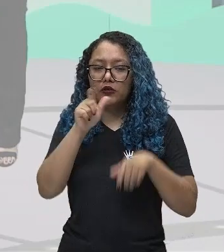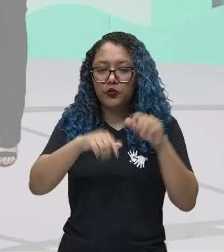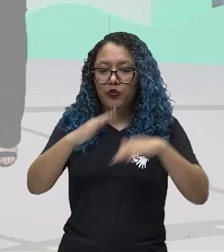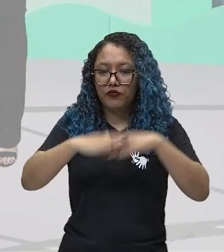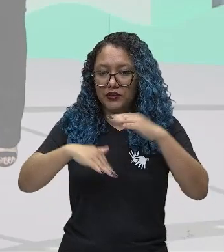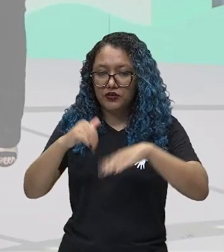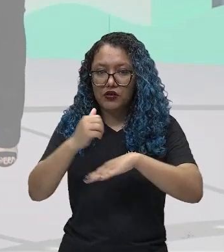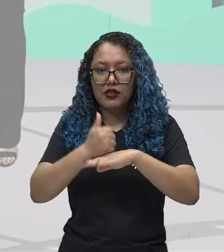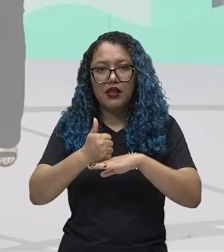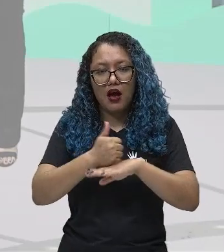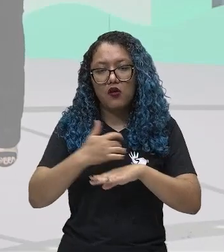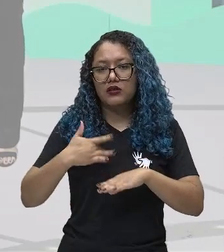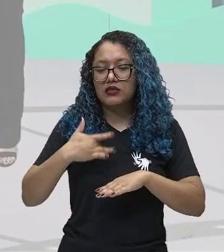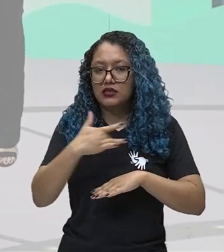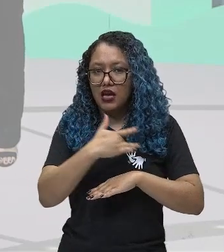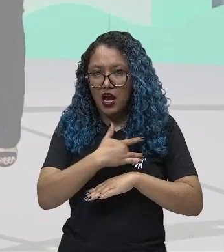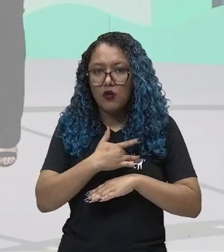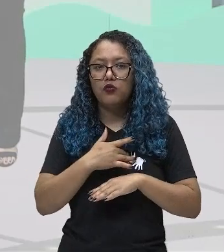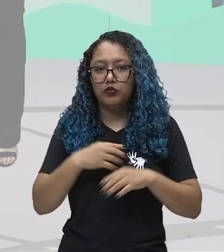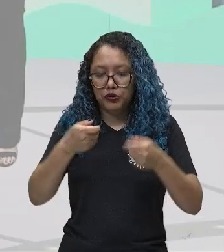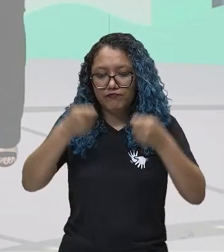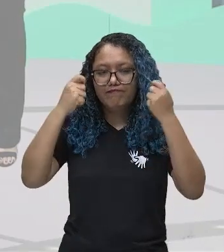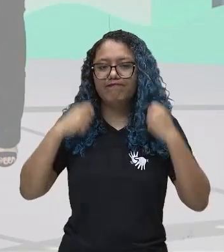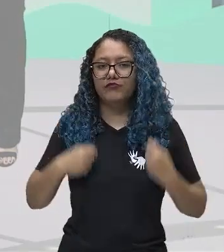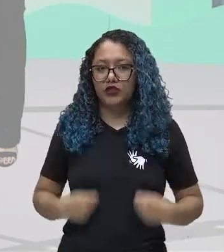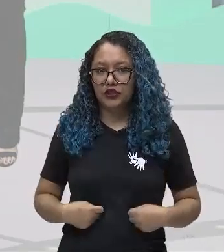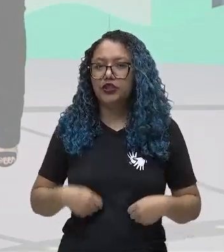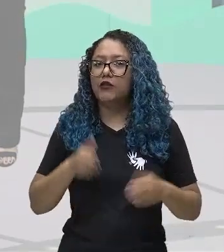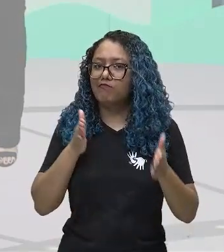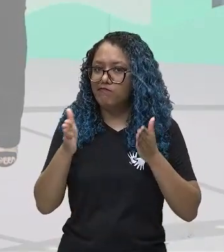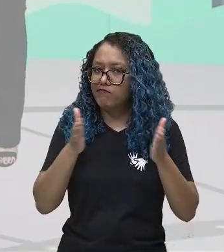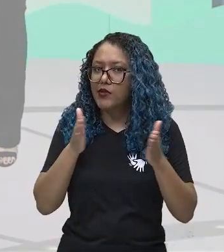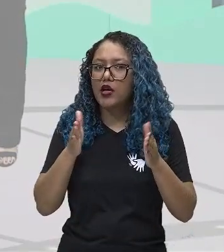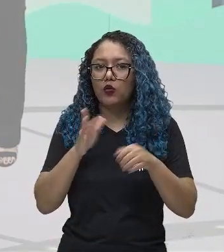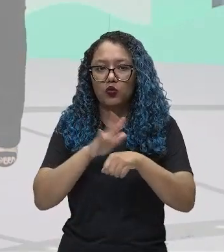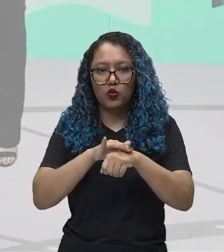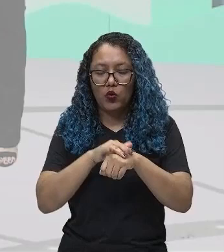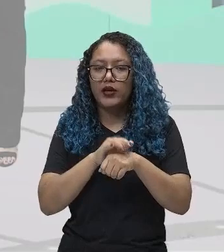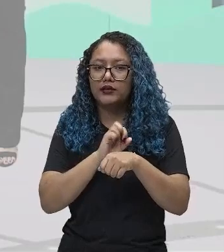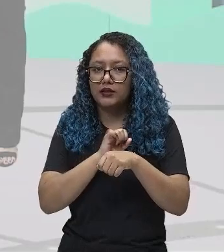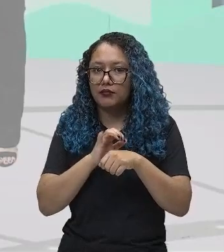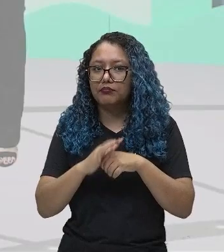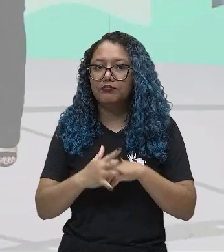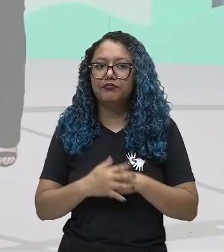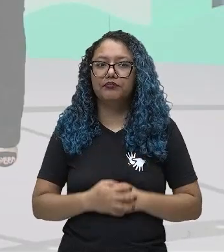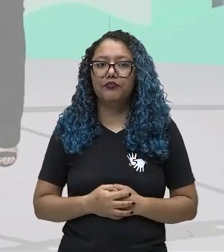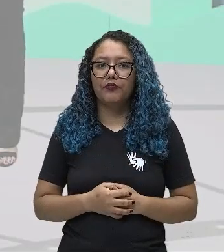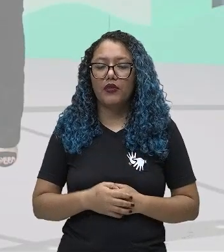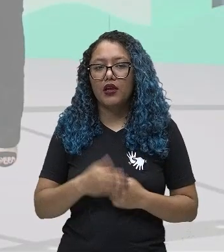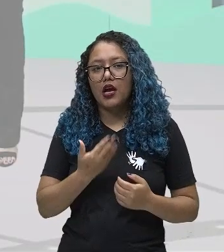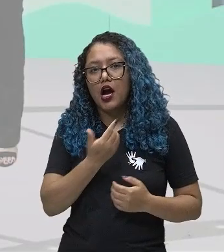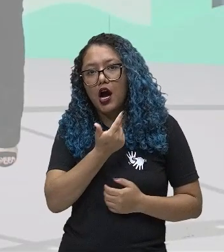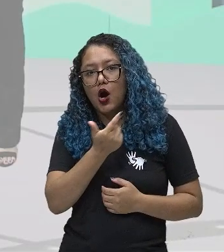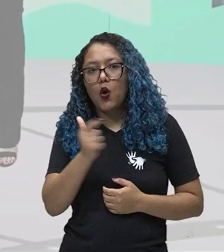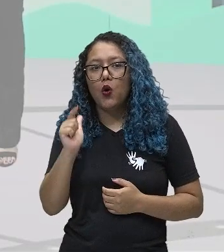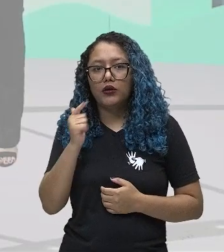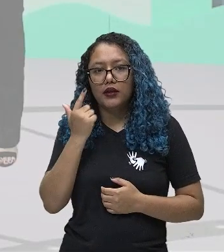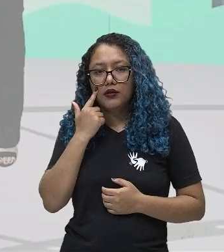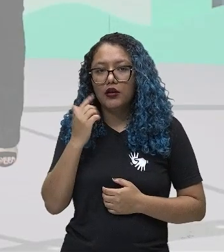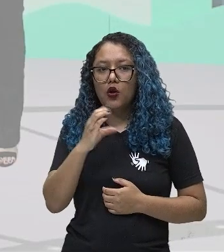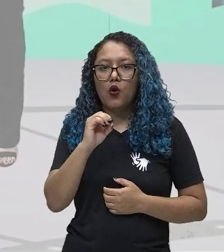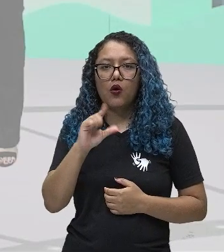vestiam durante a pandemia. A outra pandemia que eu trouxe aqui para vocês é a cólera, que ocorreu